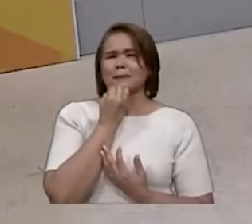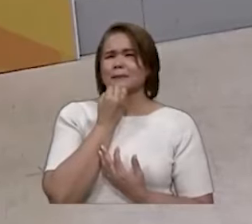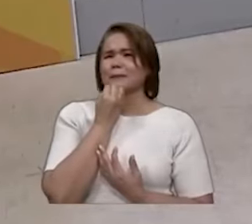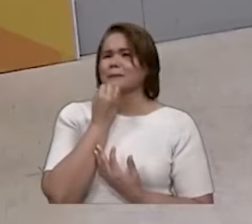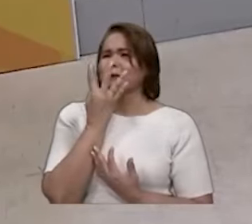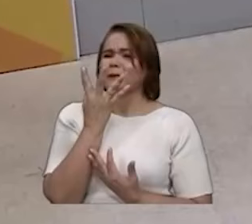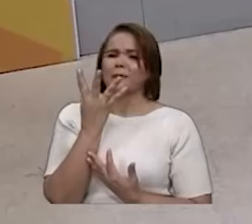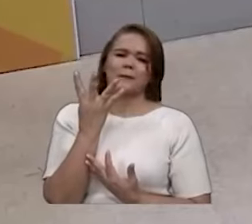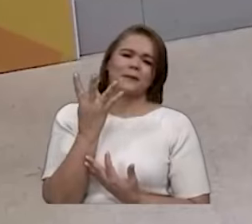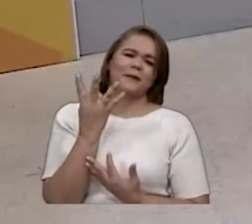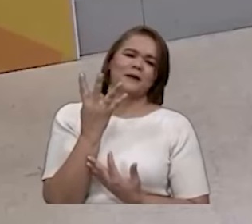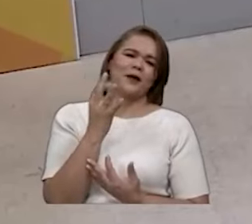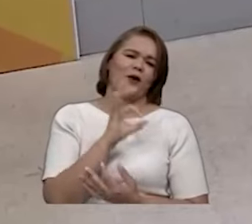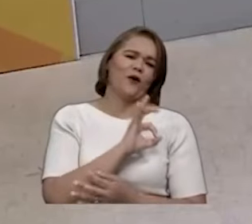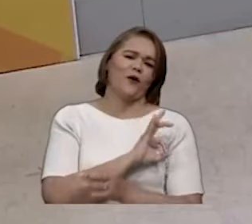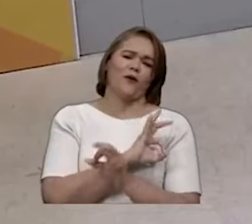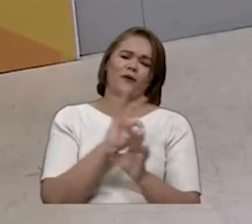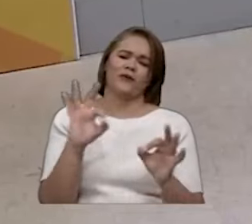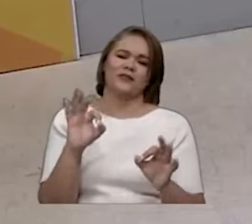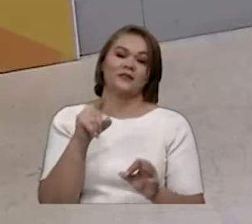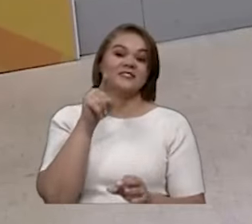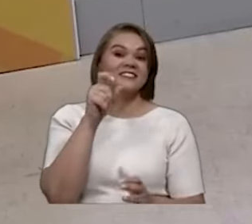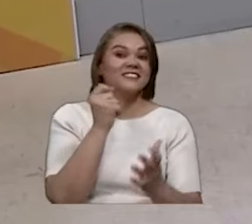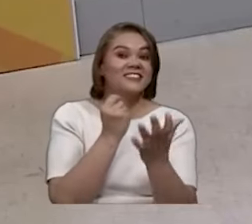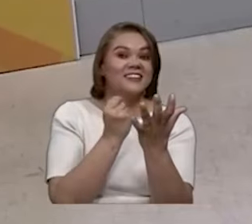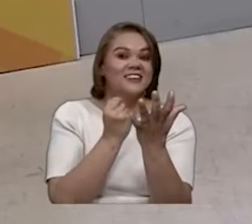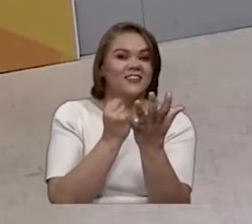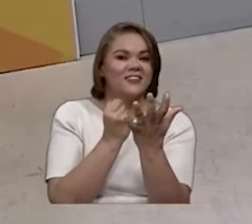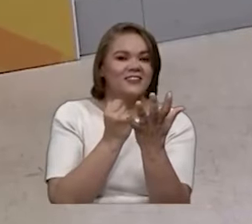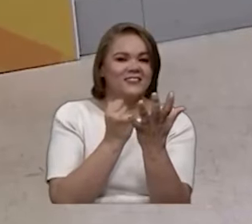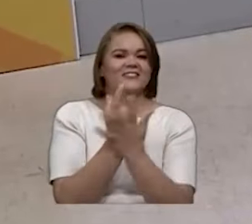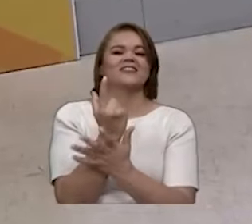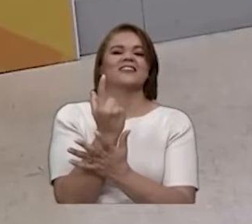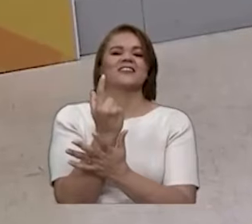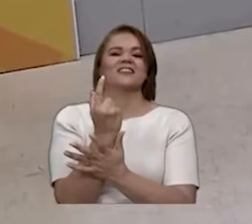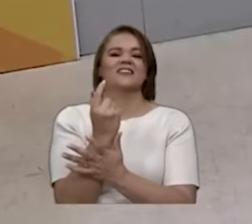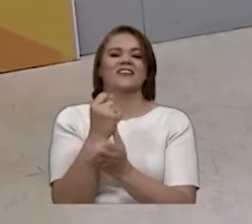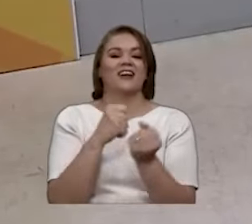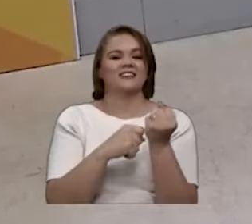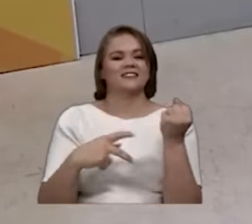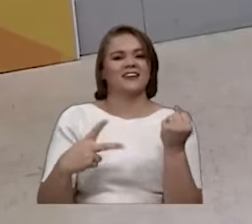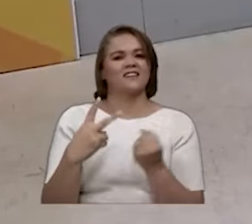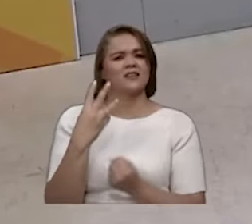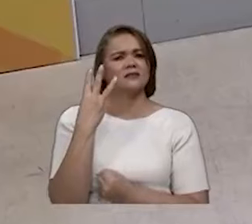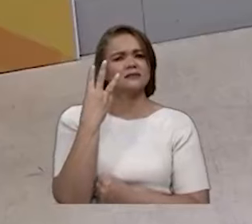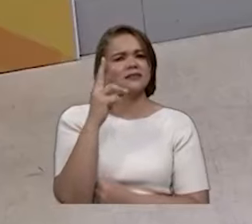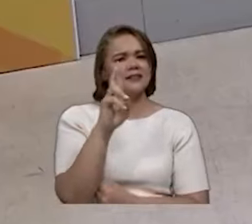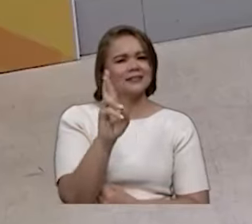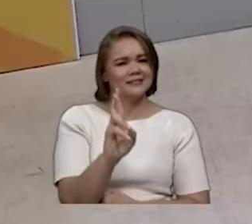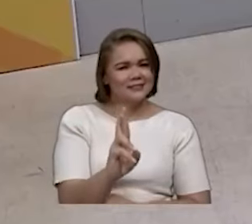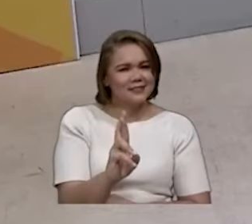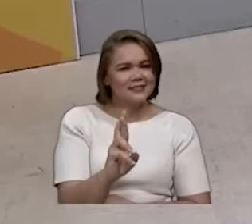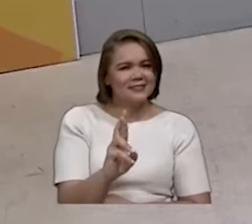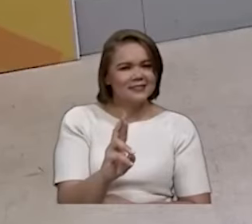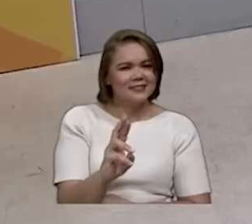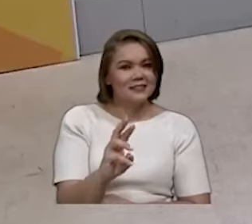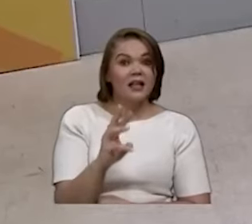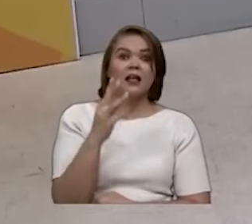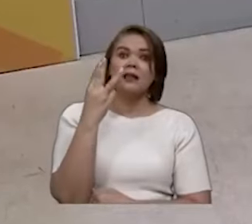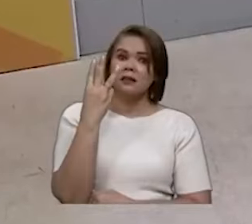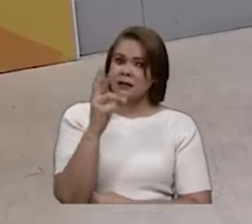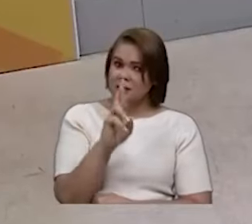demais, imagina. E você que adquiriu o Caju Cap por apenas R$3.